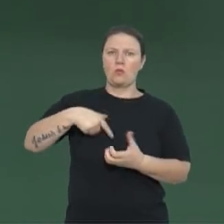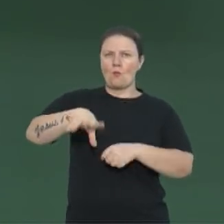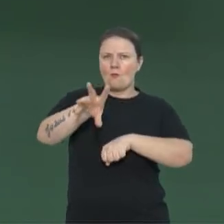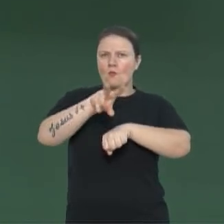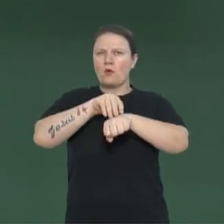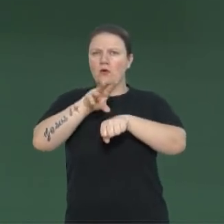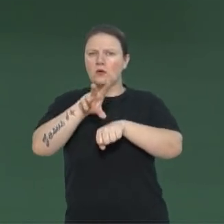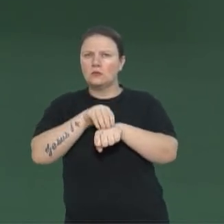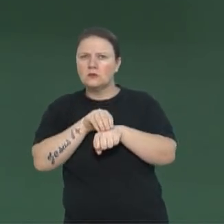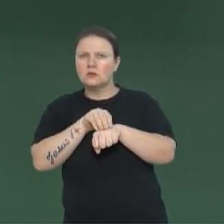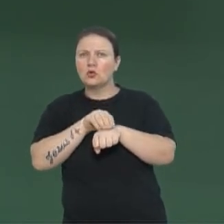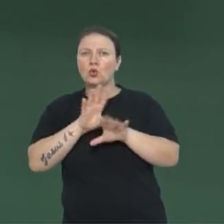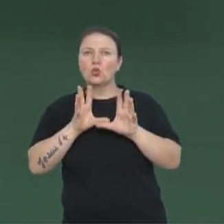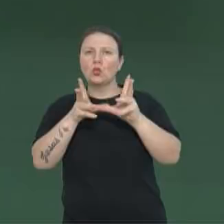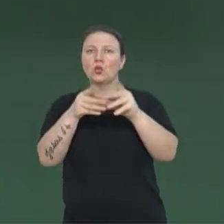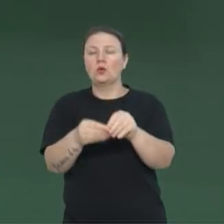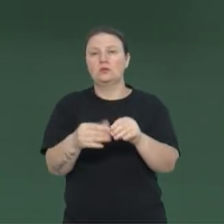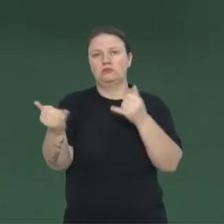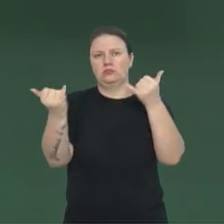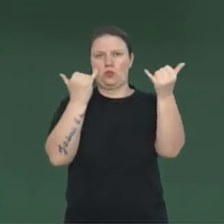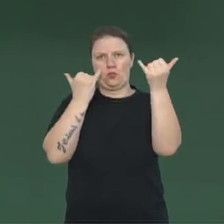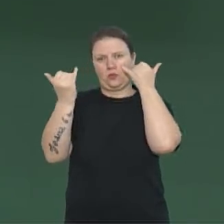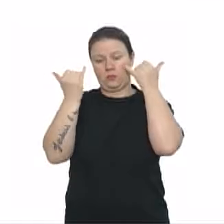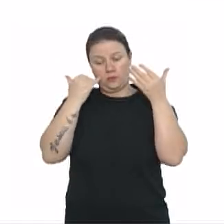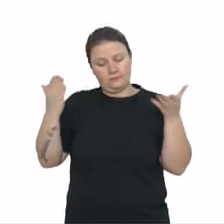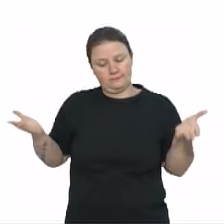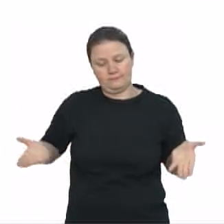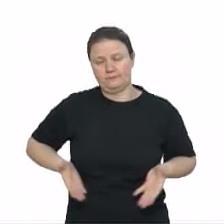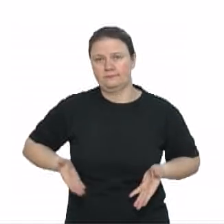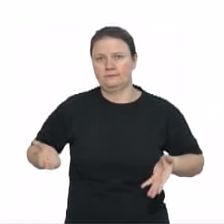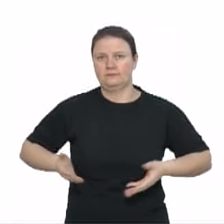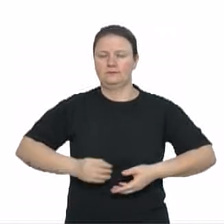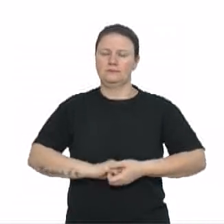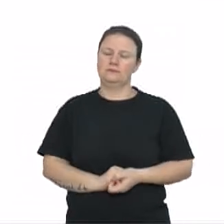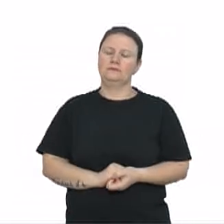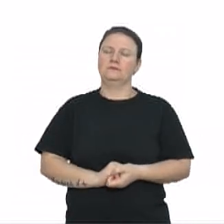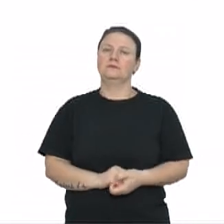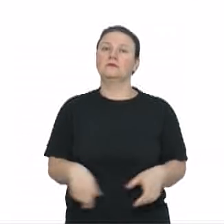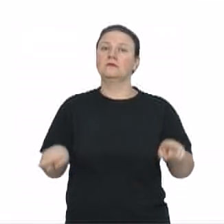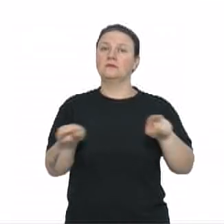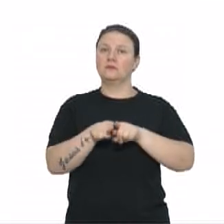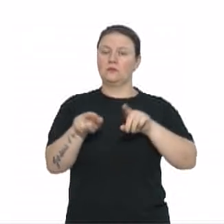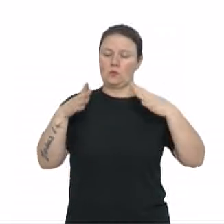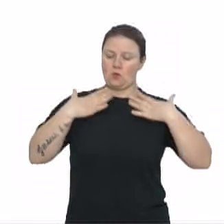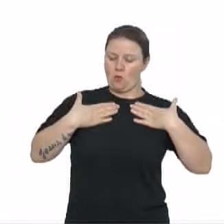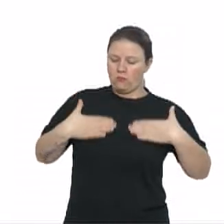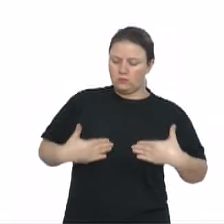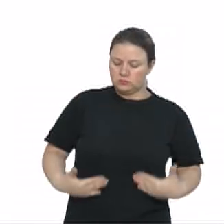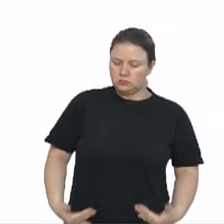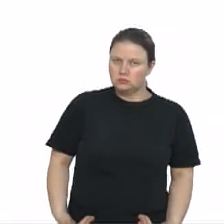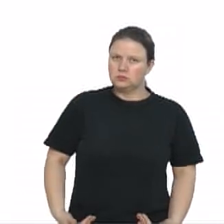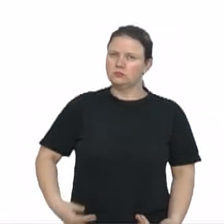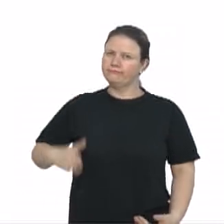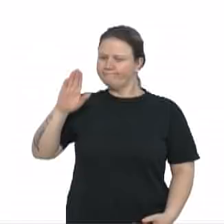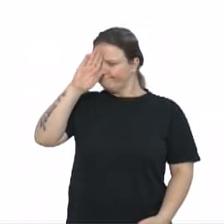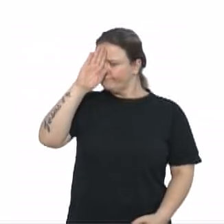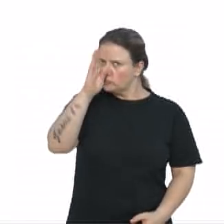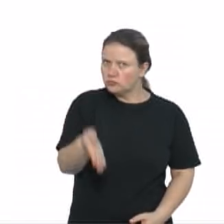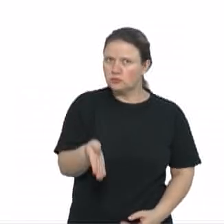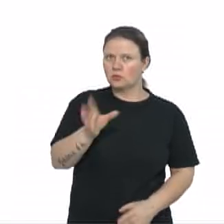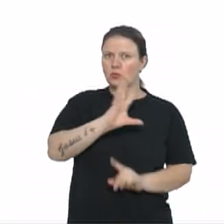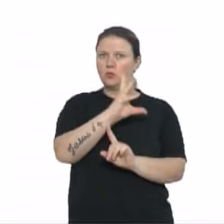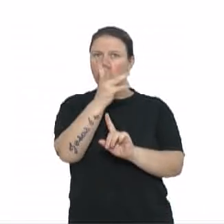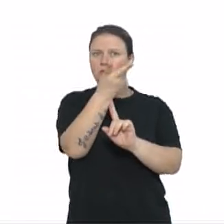o repertório que nós temos hoje. Trabalhamos também o corpo tem presença direta na arte,